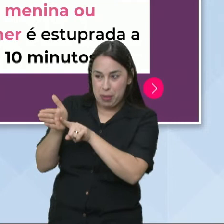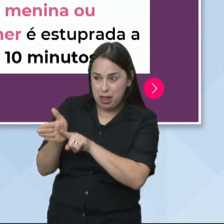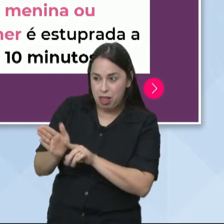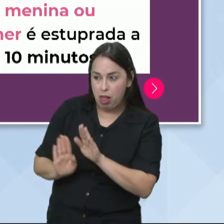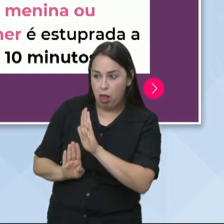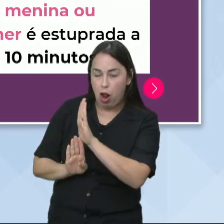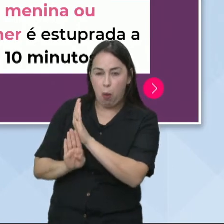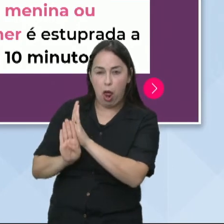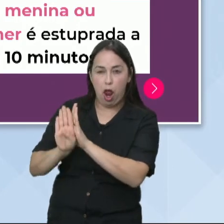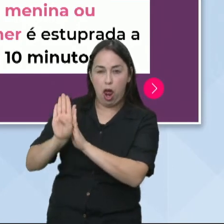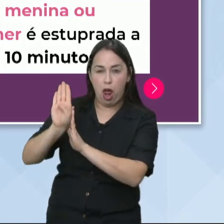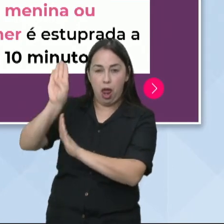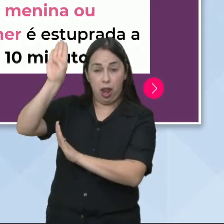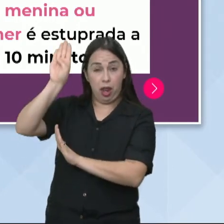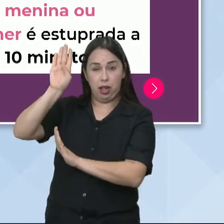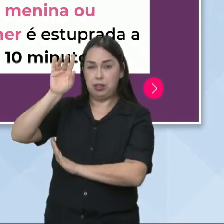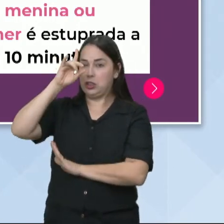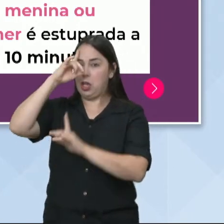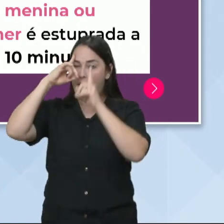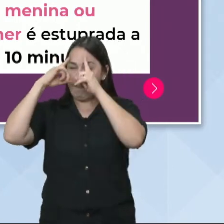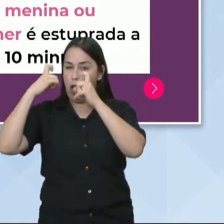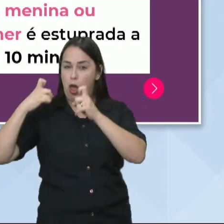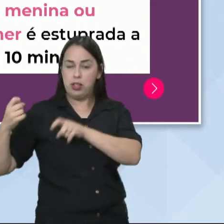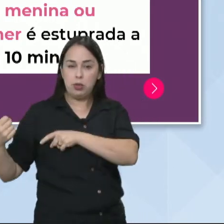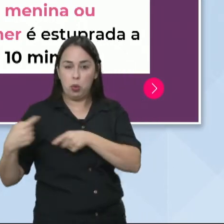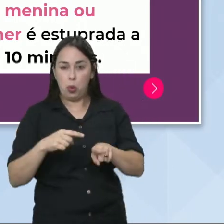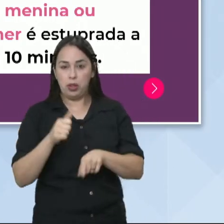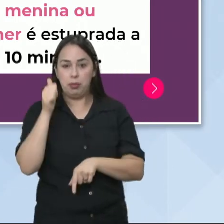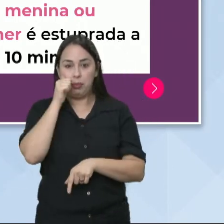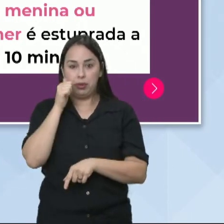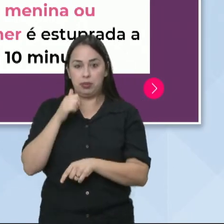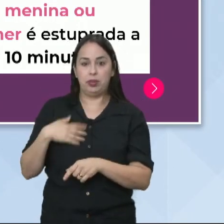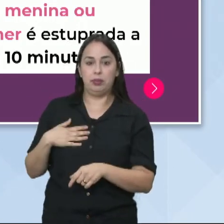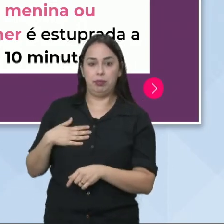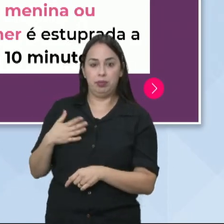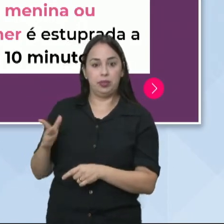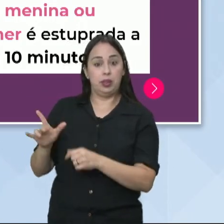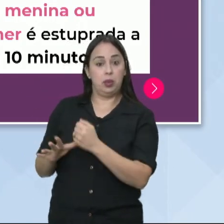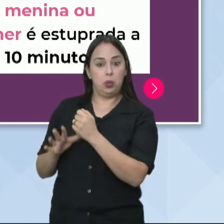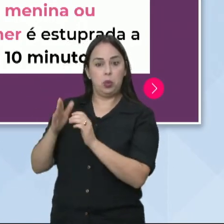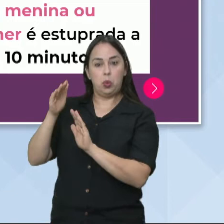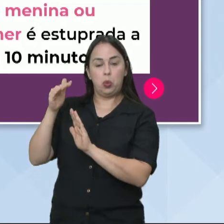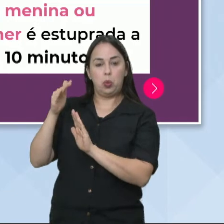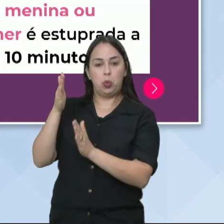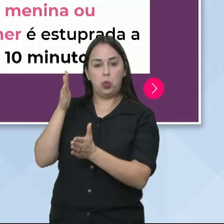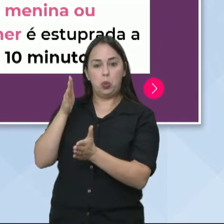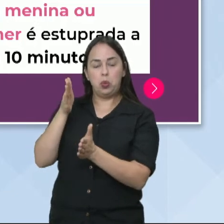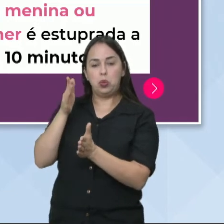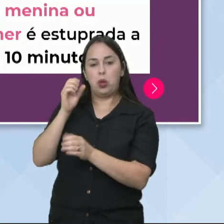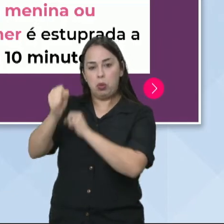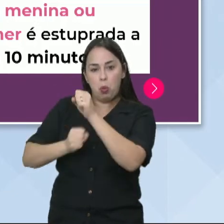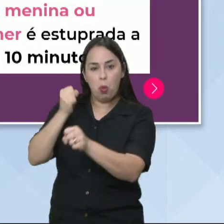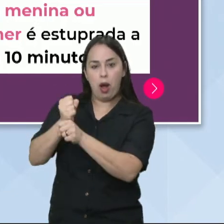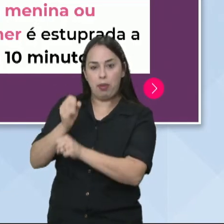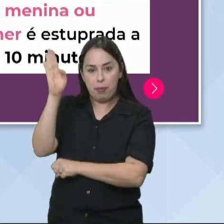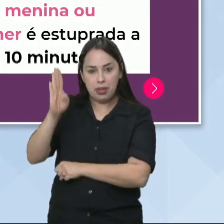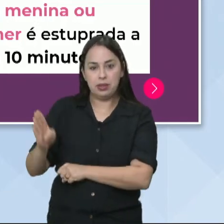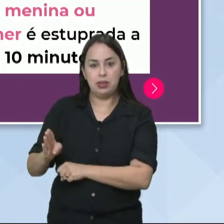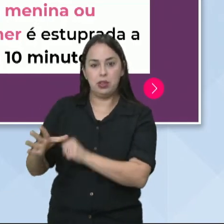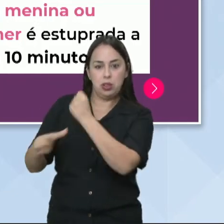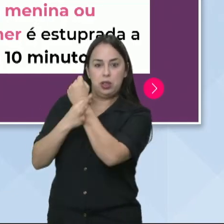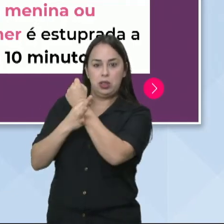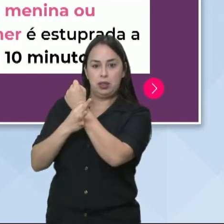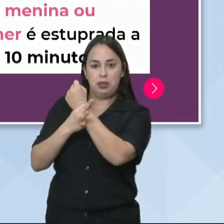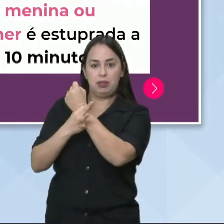Anuário Brasileiro de Segurança Pública de 2022. O levantamento revela o